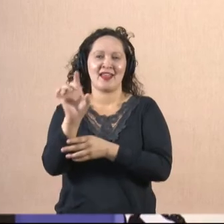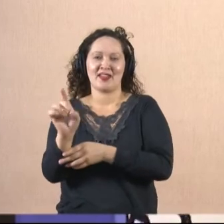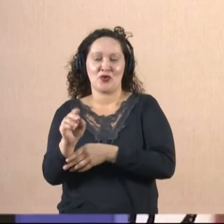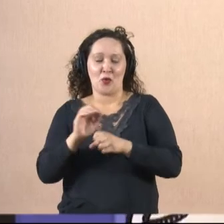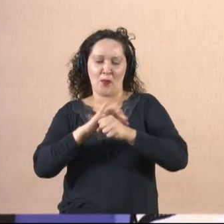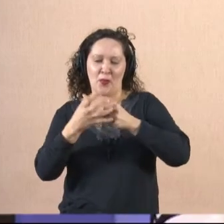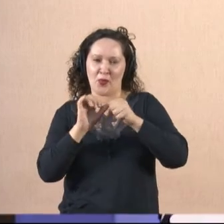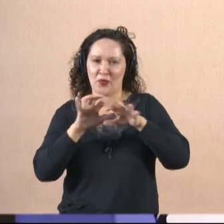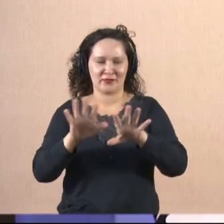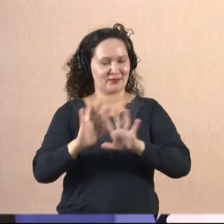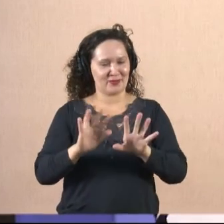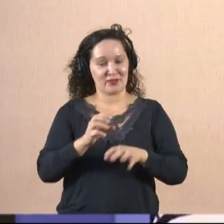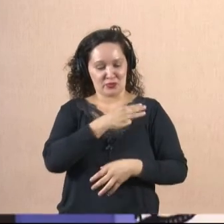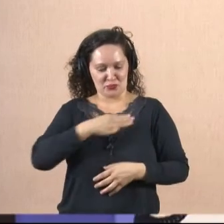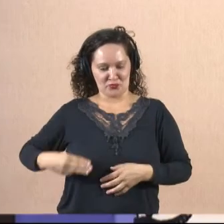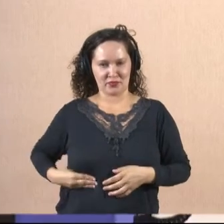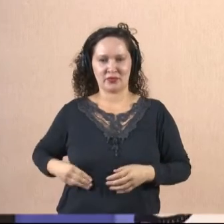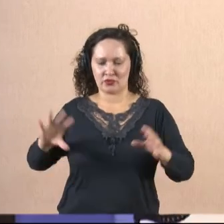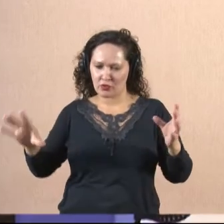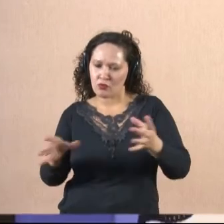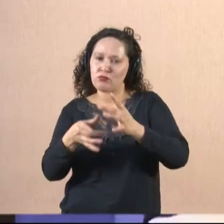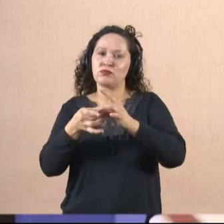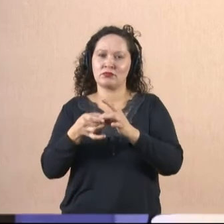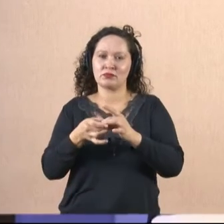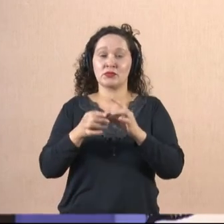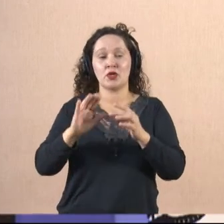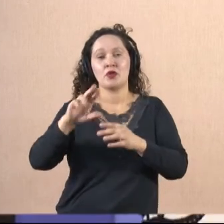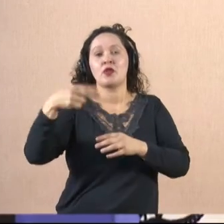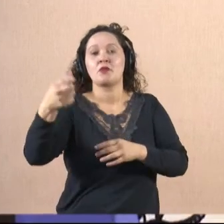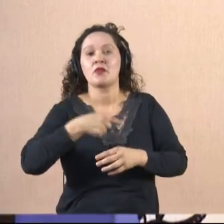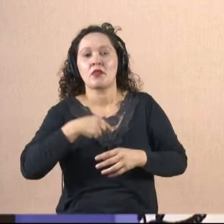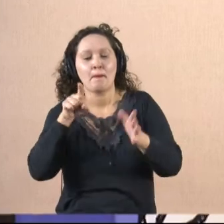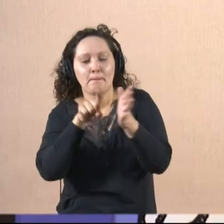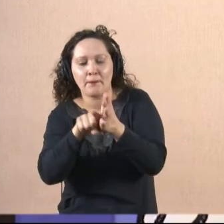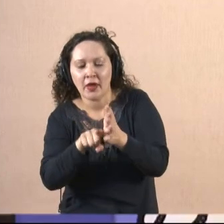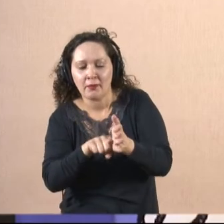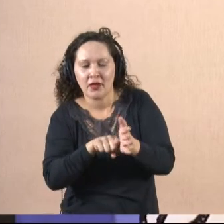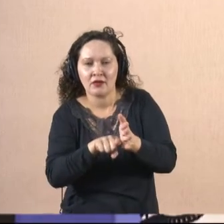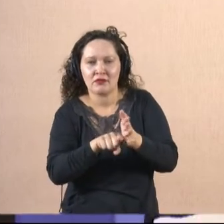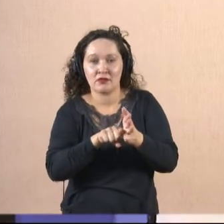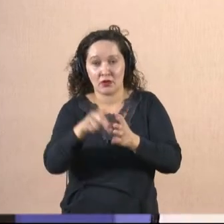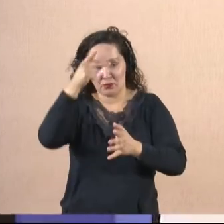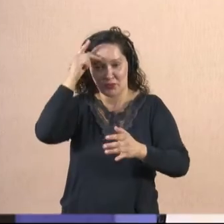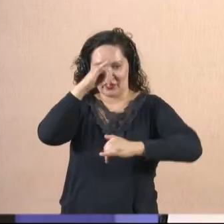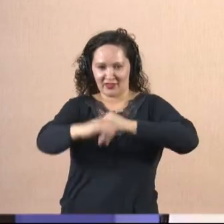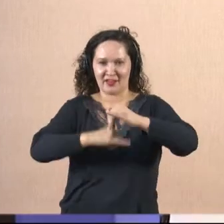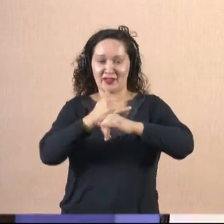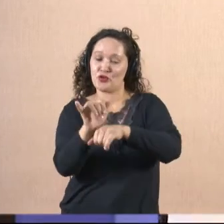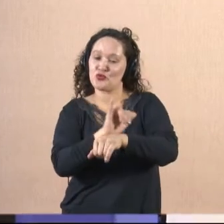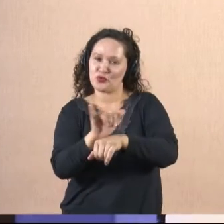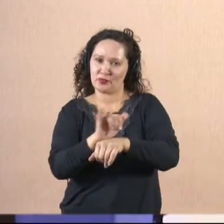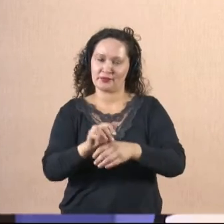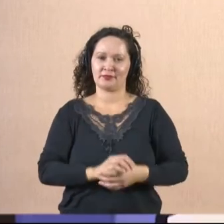sobre o convite 19 senhor ministro quiser complementar alguma coisa logo depois temos pergunta de uma internauta aí